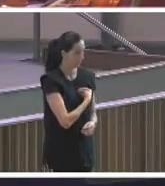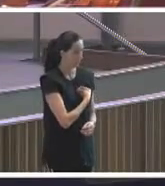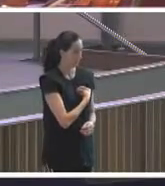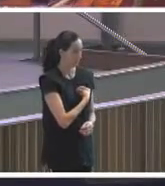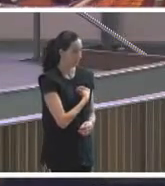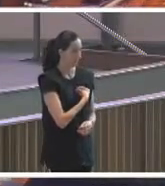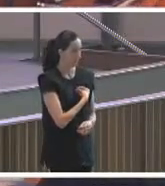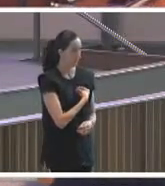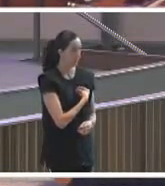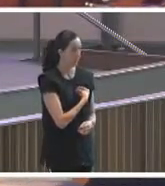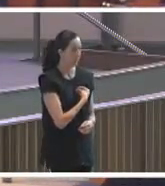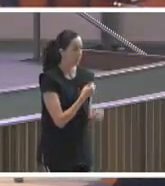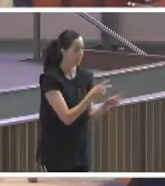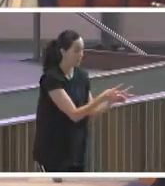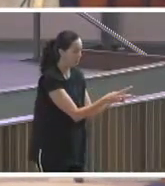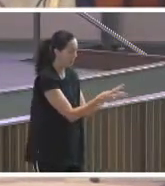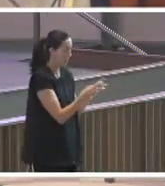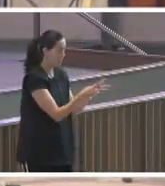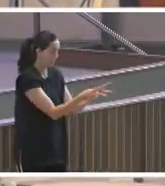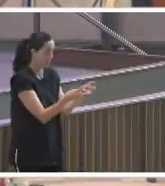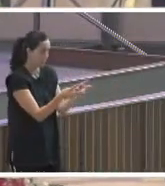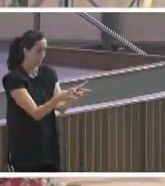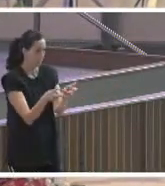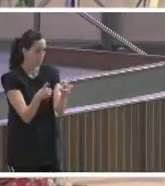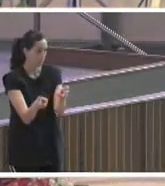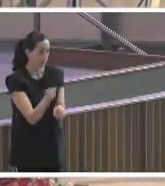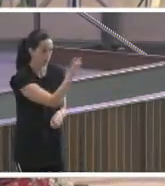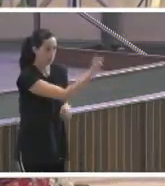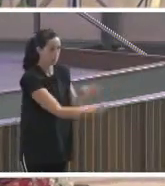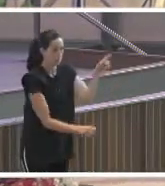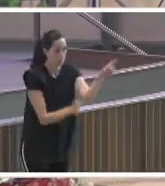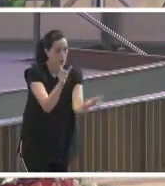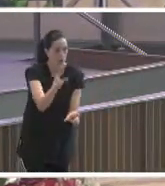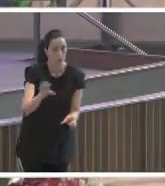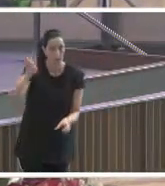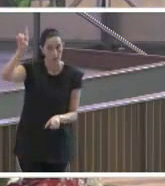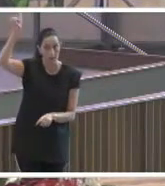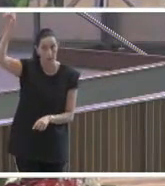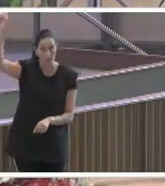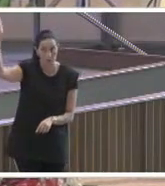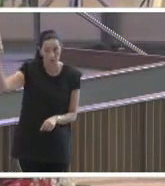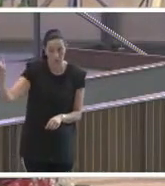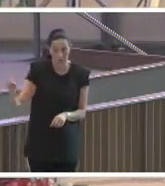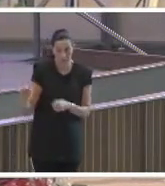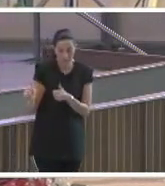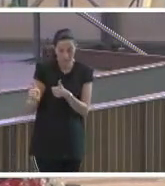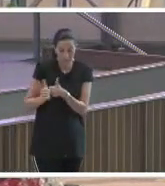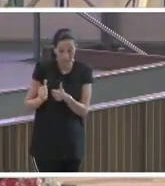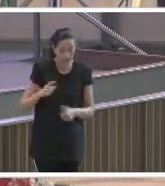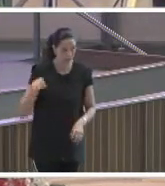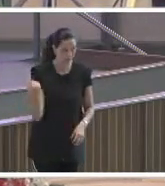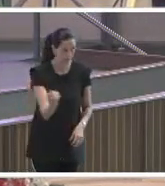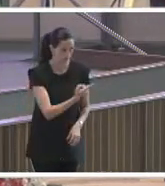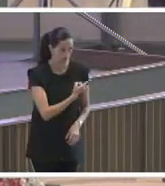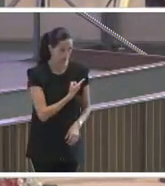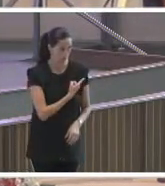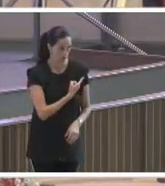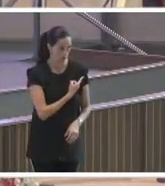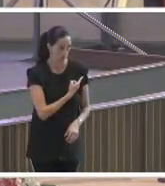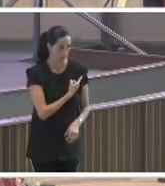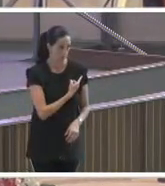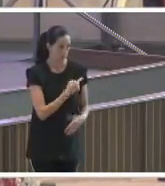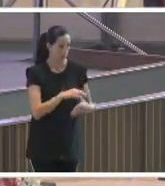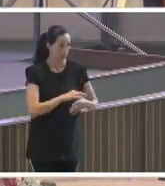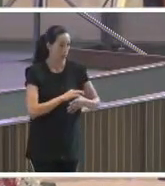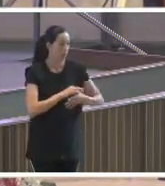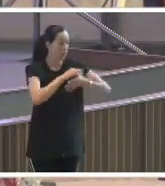gente identificar quem são as pessoas que Deus colocou sob a nossa liderança